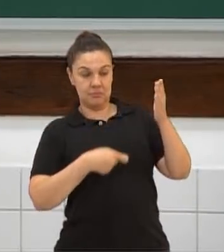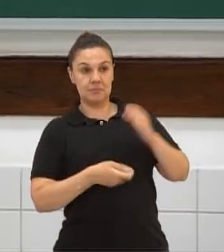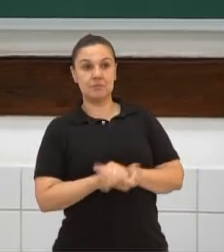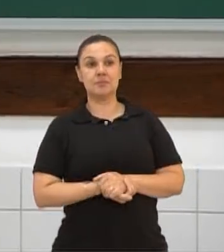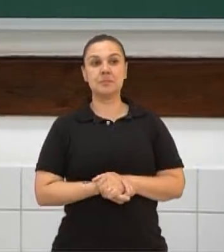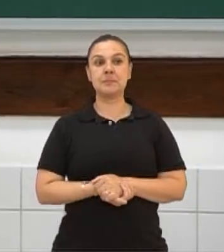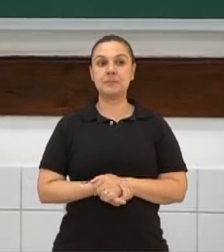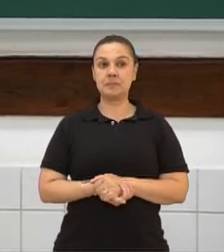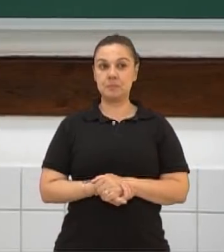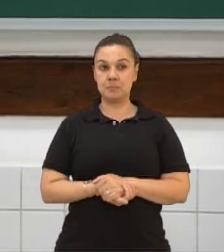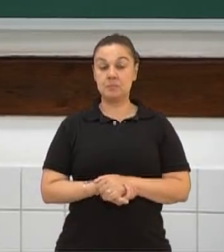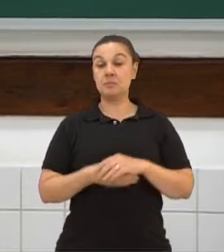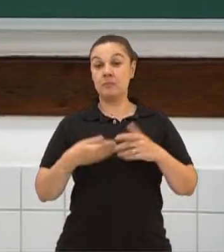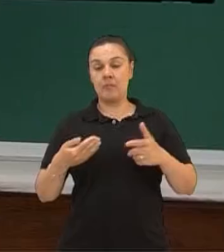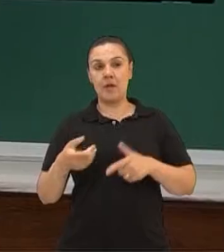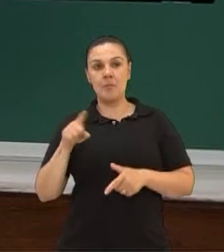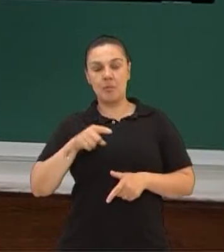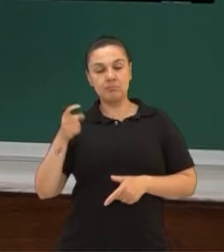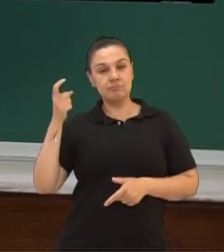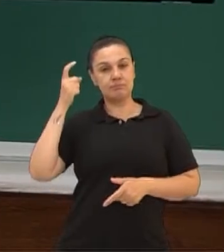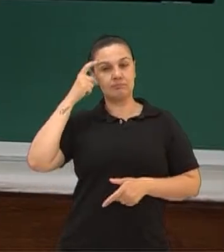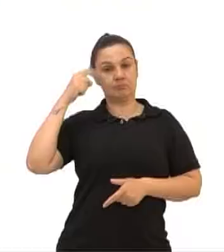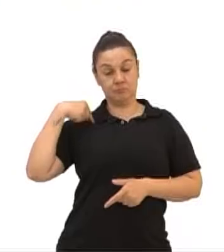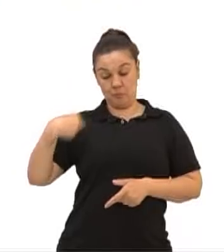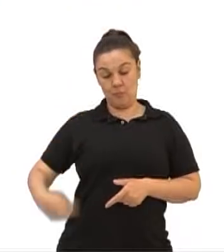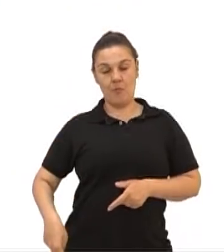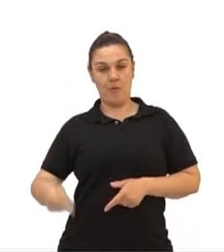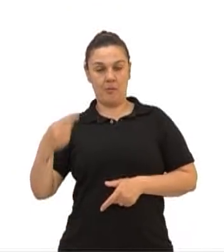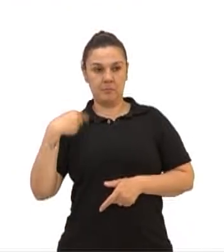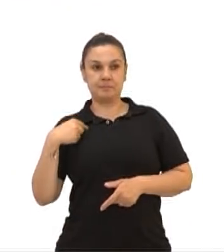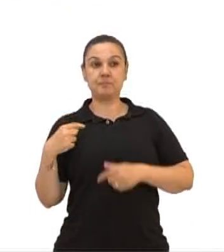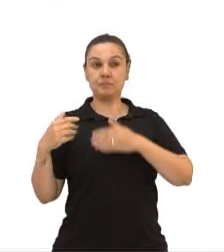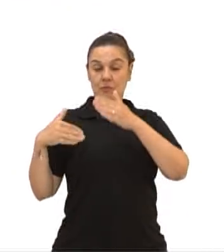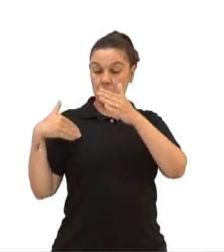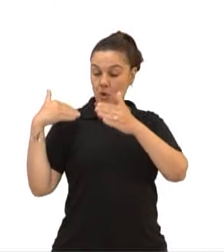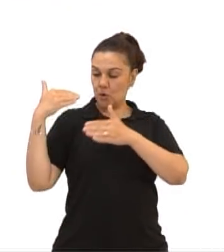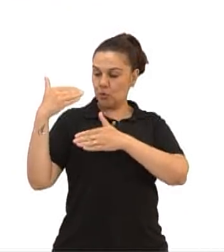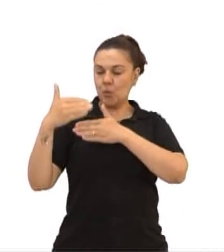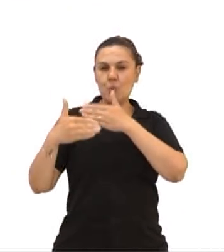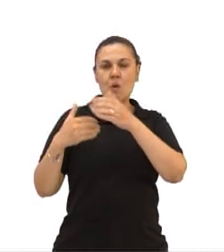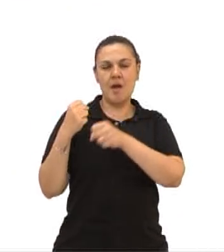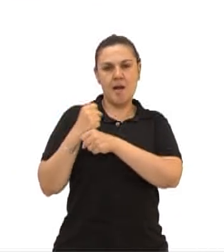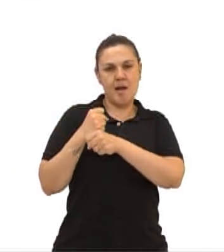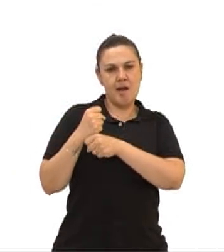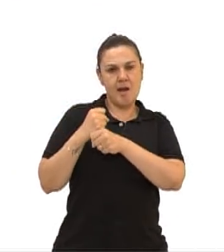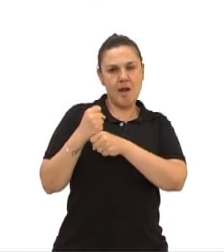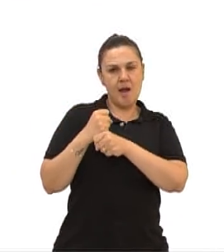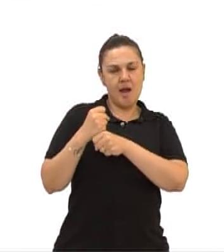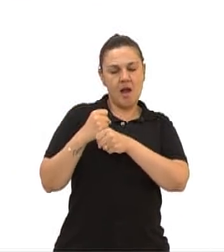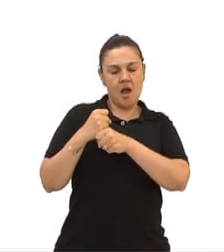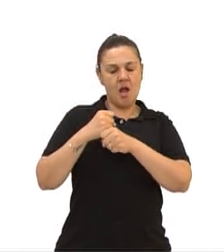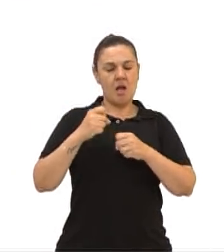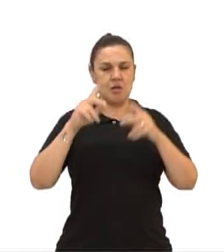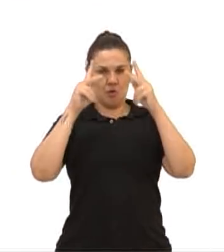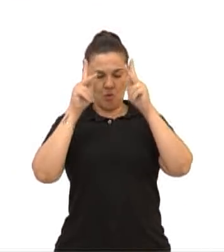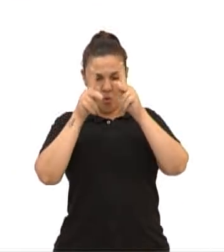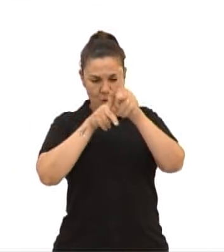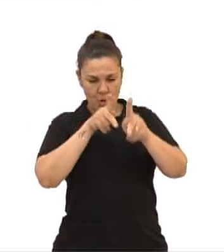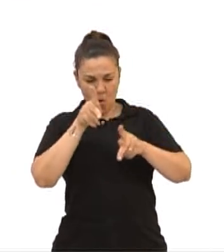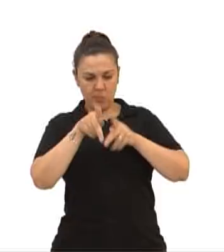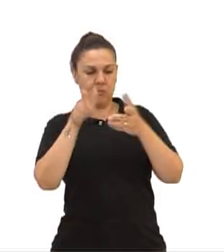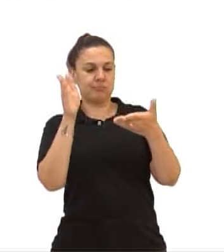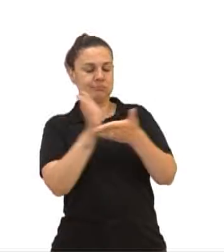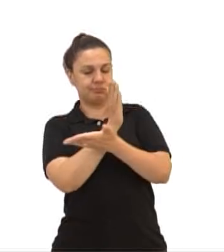escrita. E agora vamos falar sobre ideais do corpo. No decorrer de sua história, a humanidade configurou